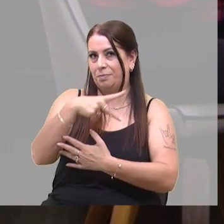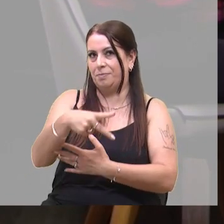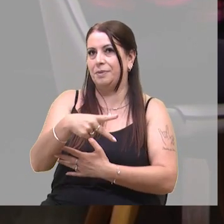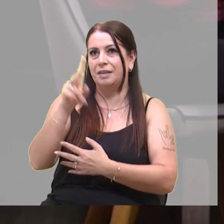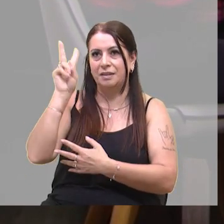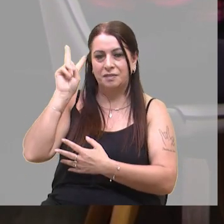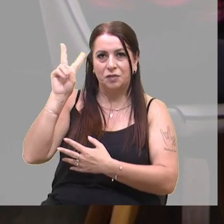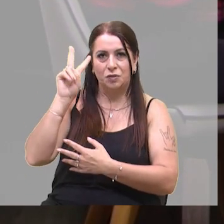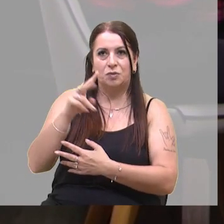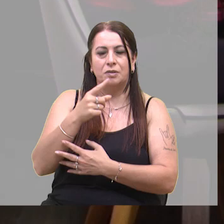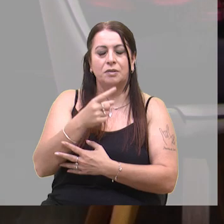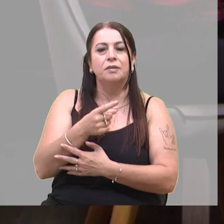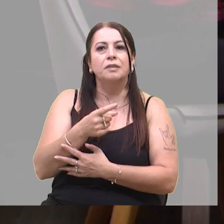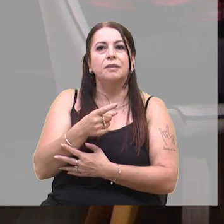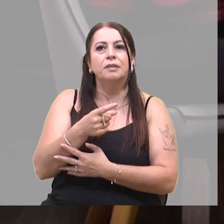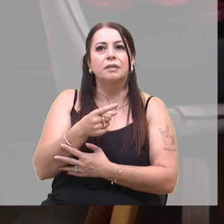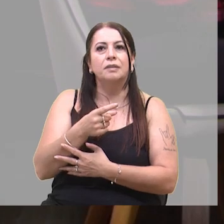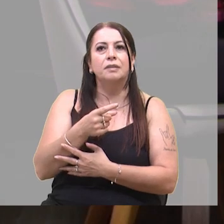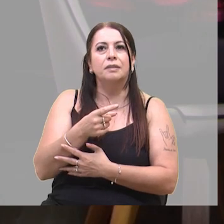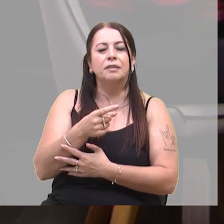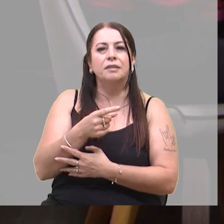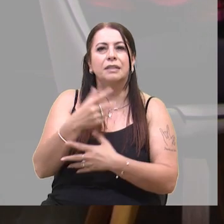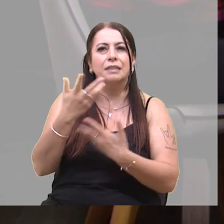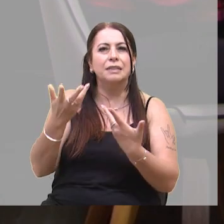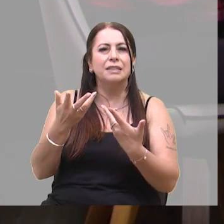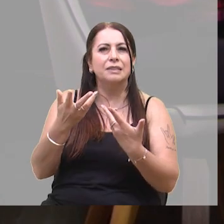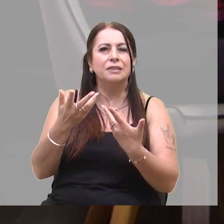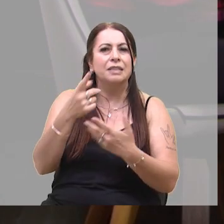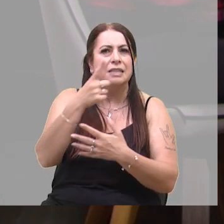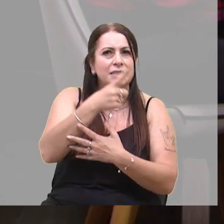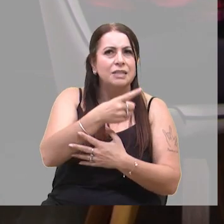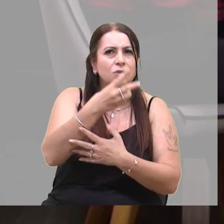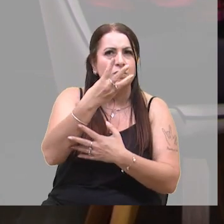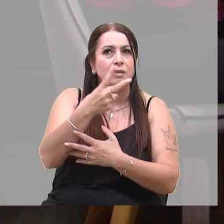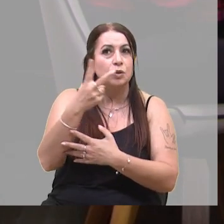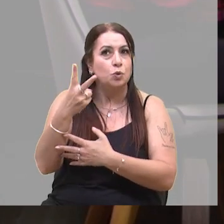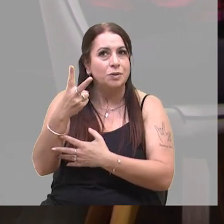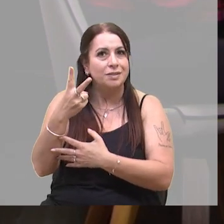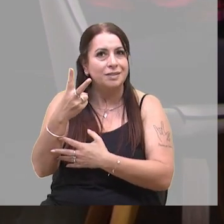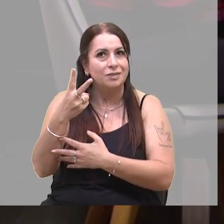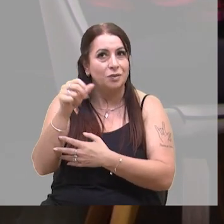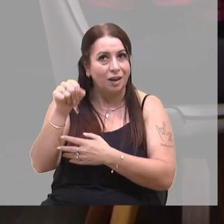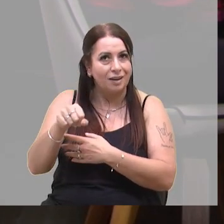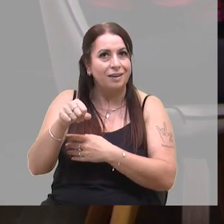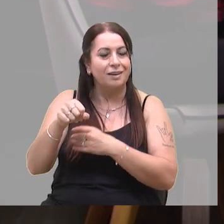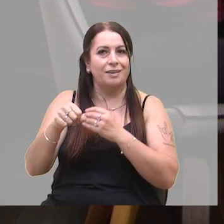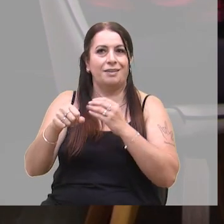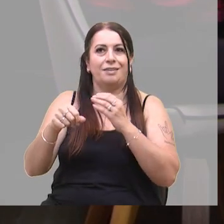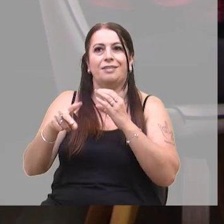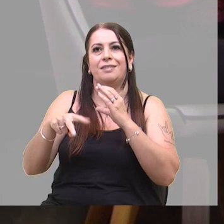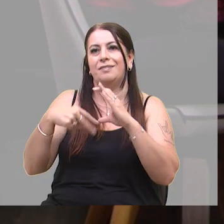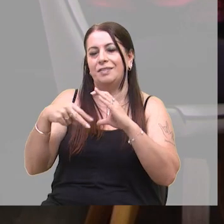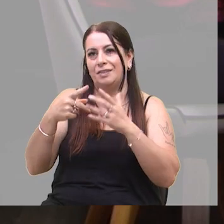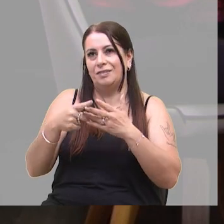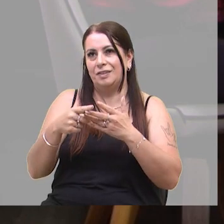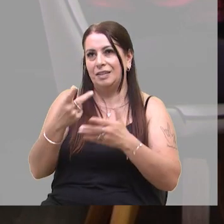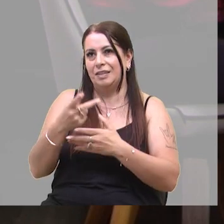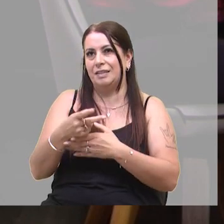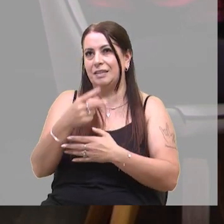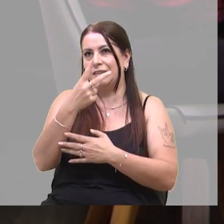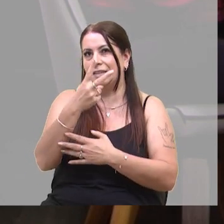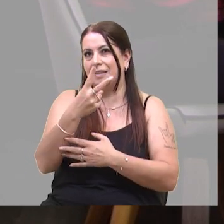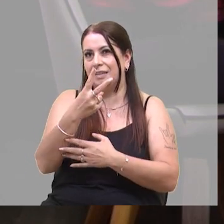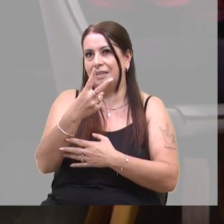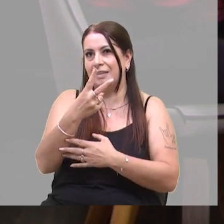se caracteriza agora como a quarta presidente na história de Agora nós vamos fazer